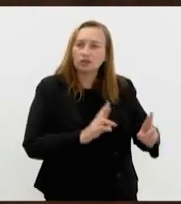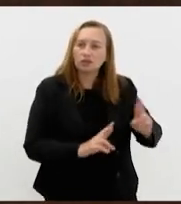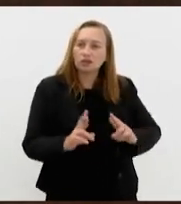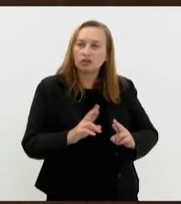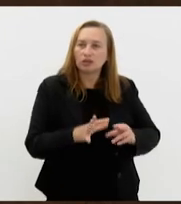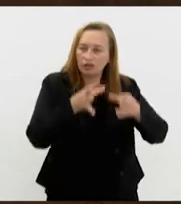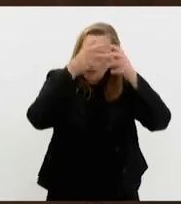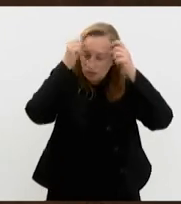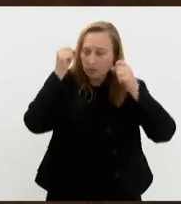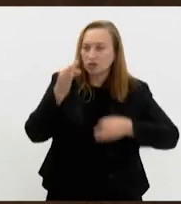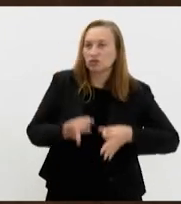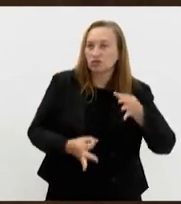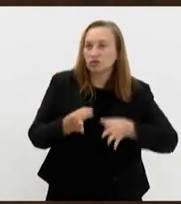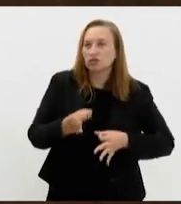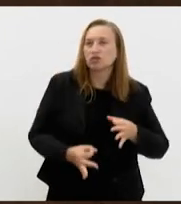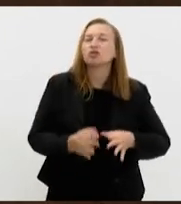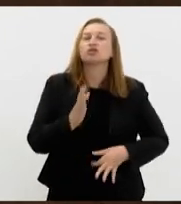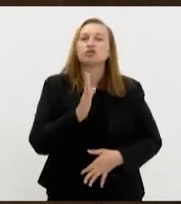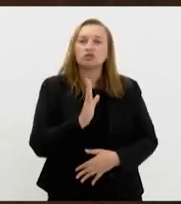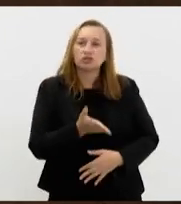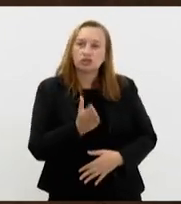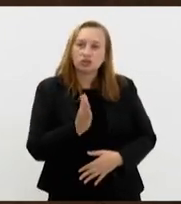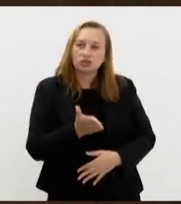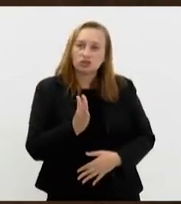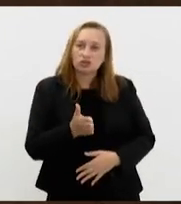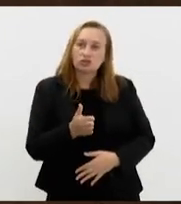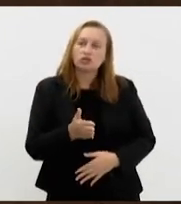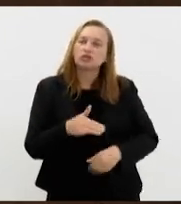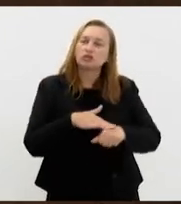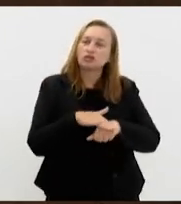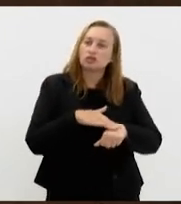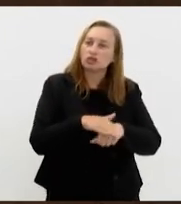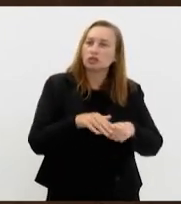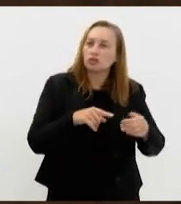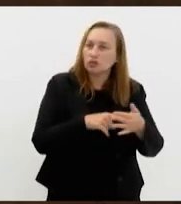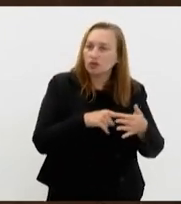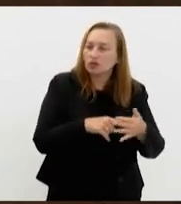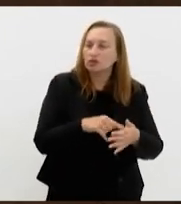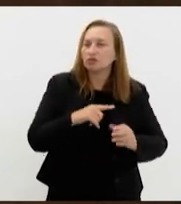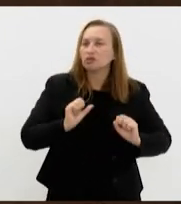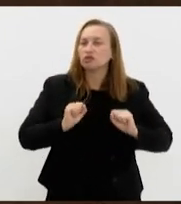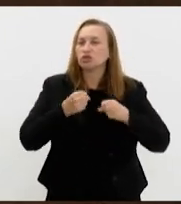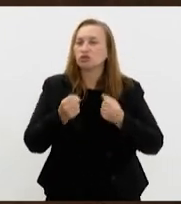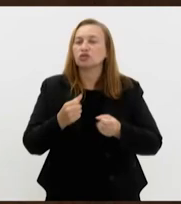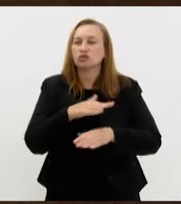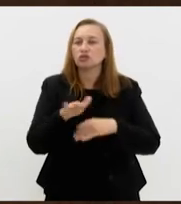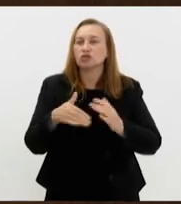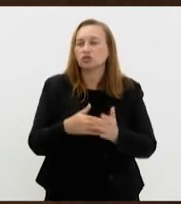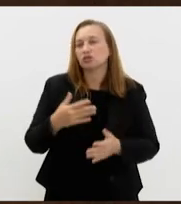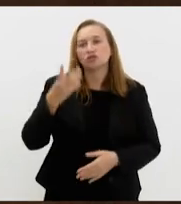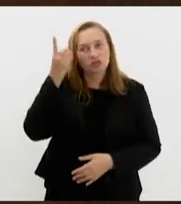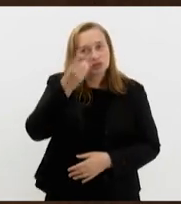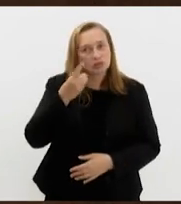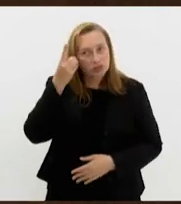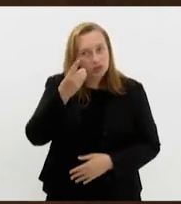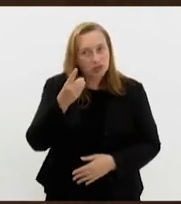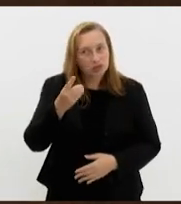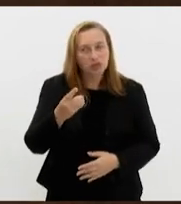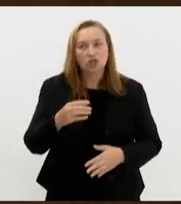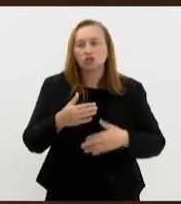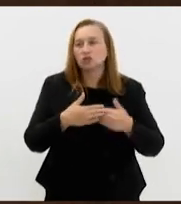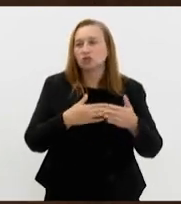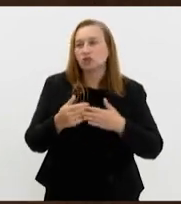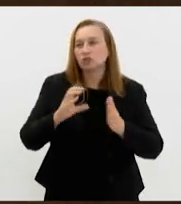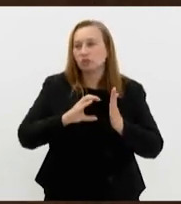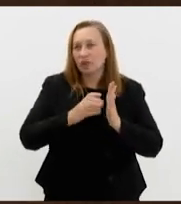está imbuído nisso, já levei essa demanda a ele. Existe aqui um esforço de todos os colegas de todas as frentes ideológicas